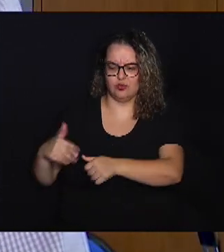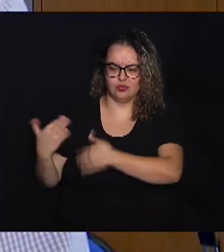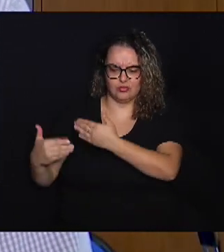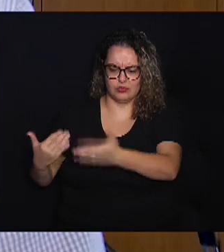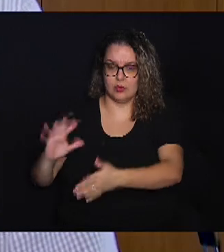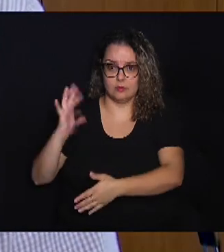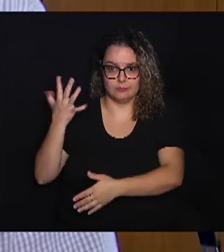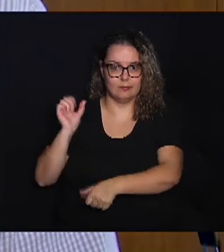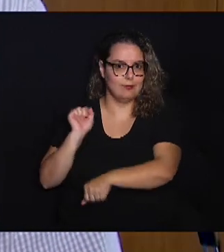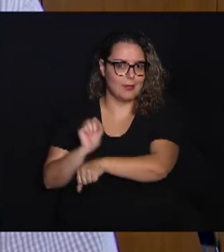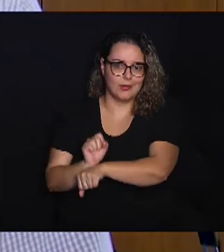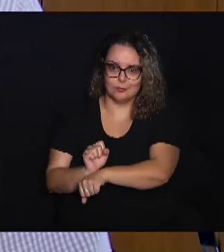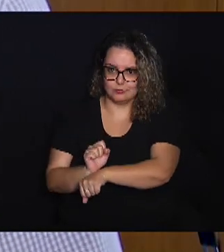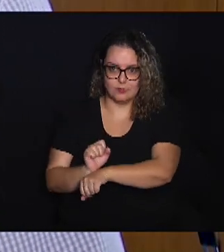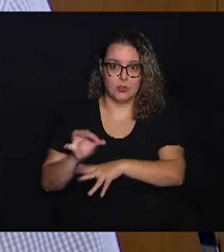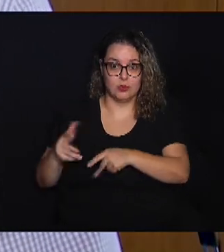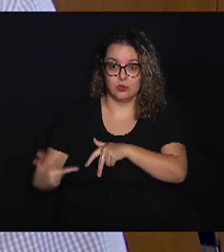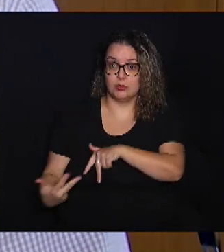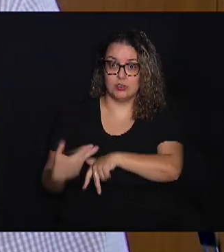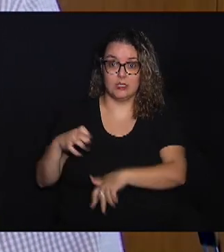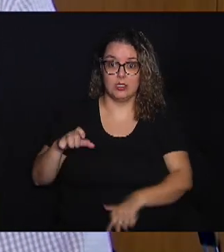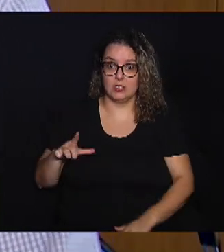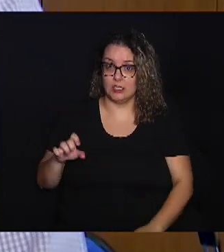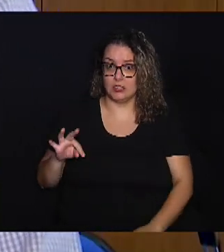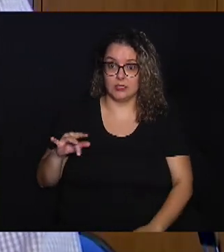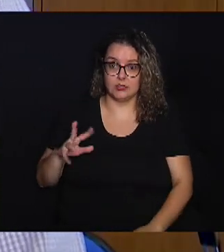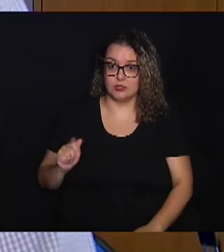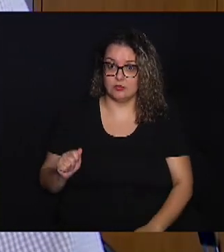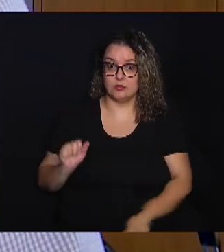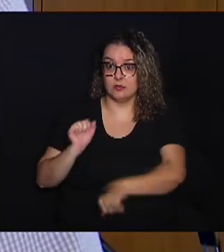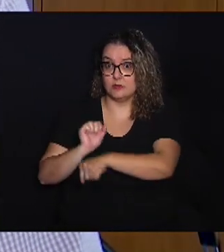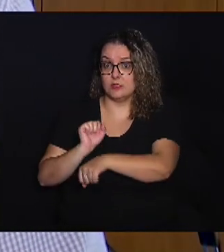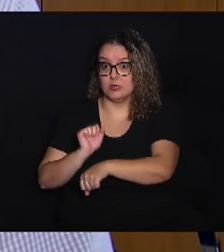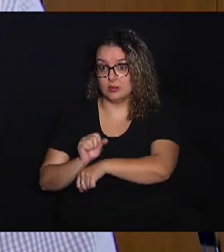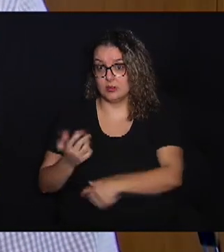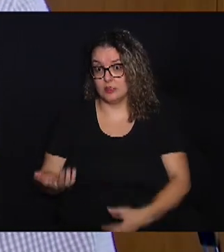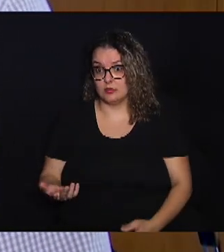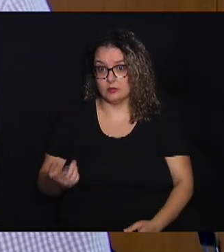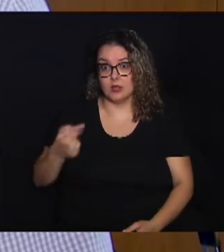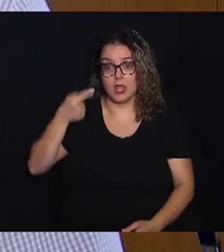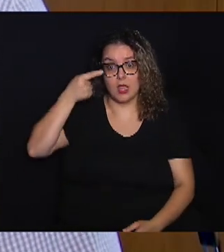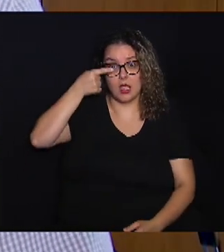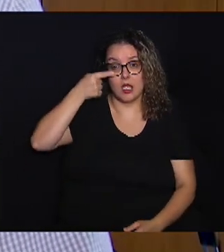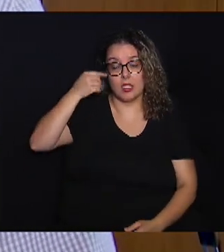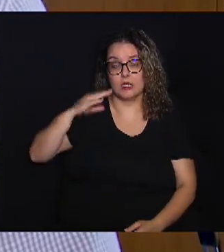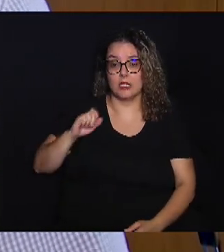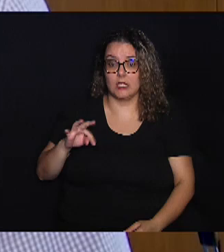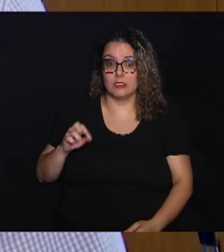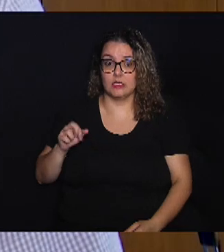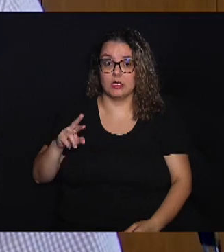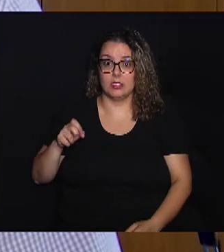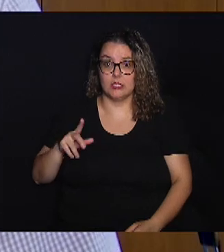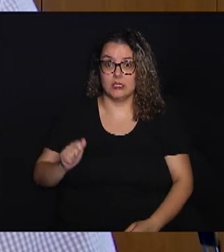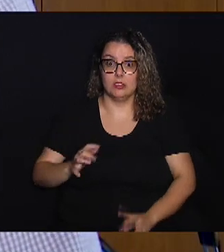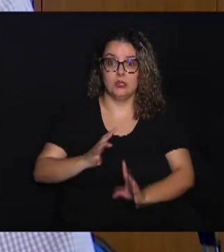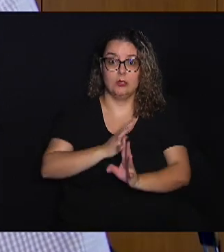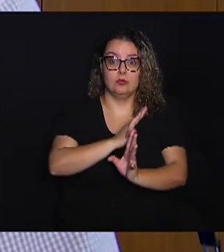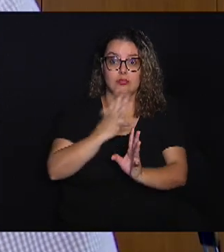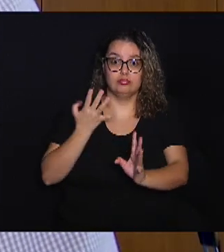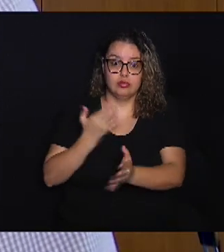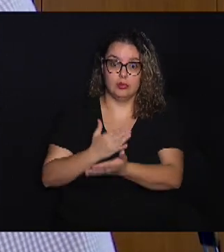procedimentos, todas as cirurgias eletivas, elas ficaram aguardando. Catarata, por exemplo, nós enfrentamos uma fila no